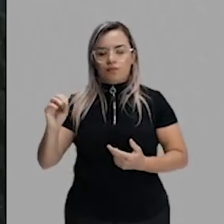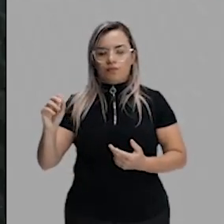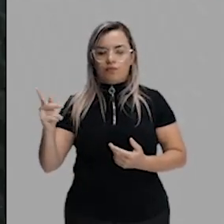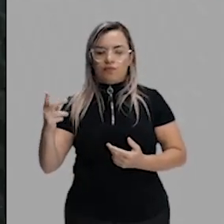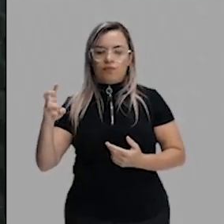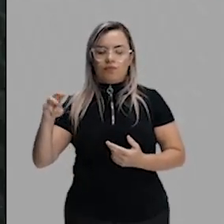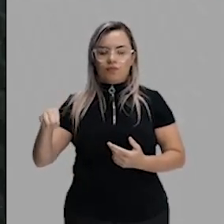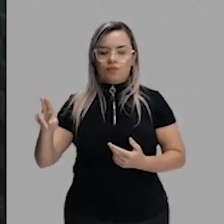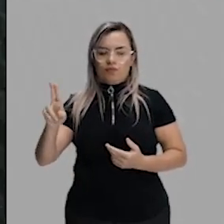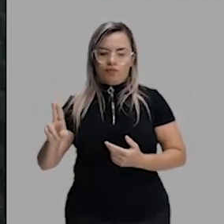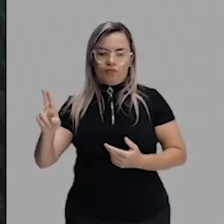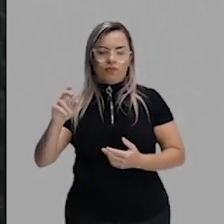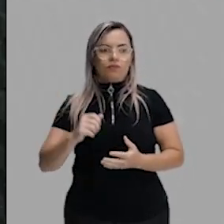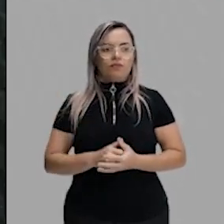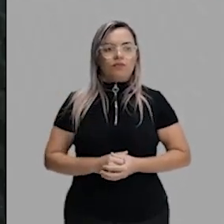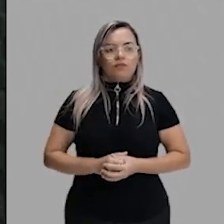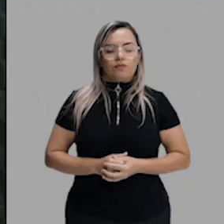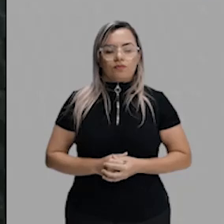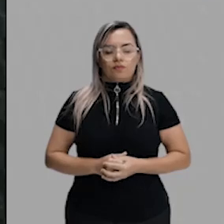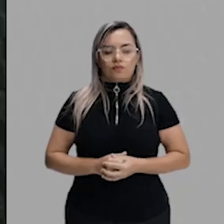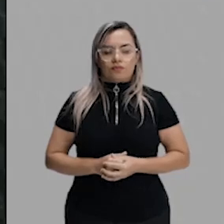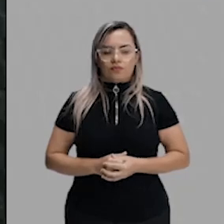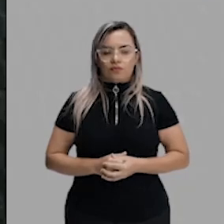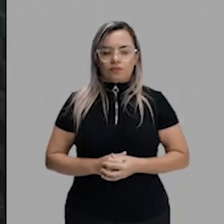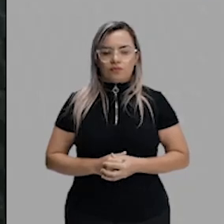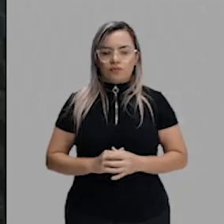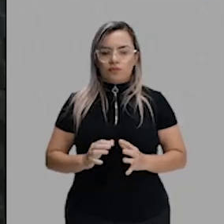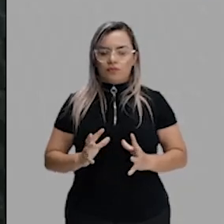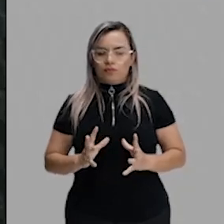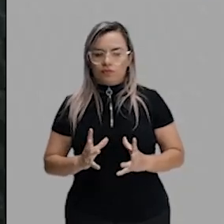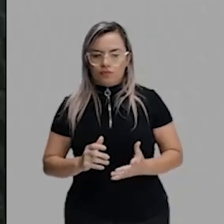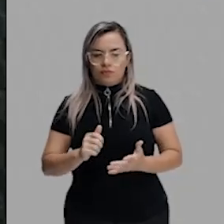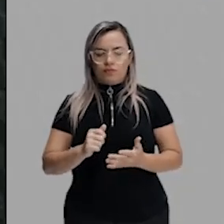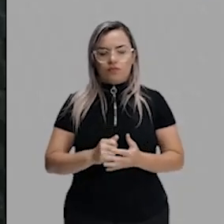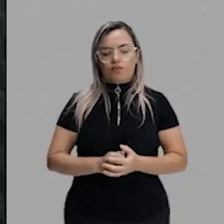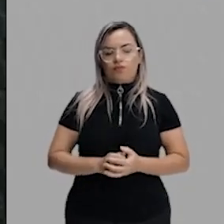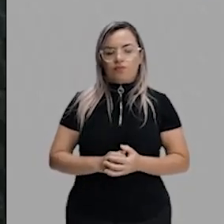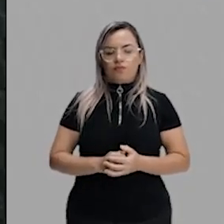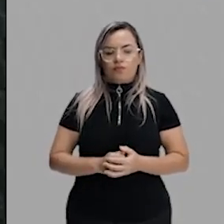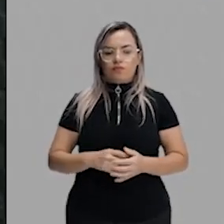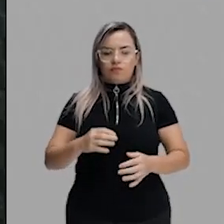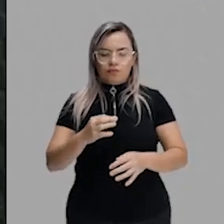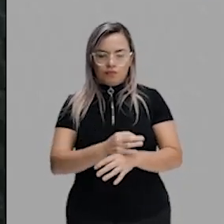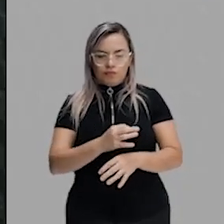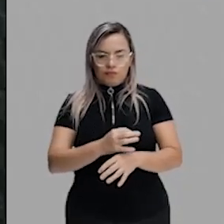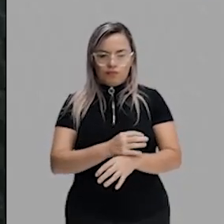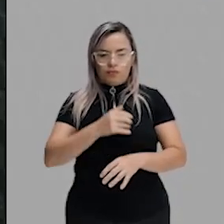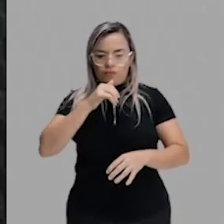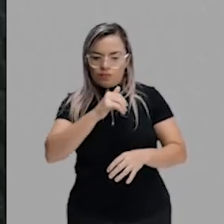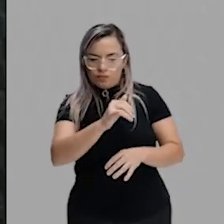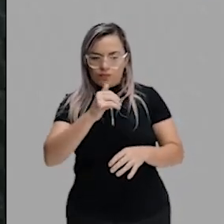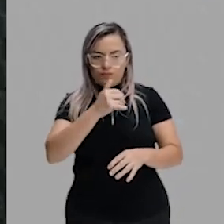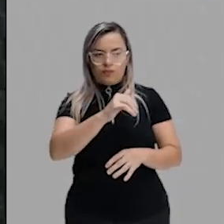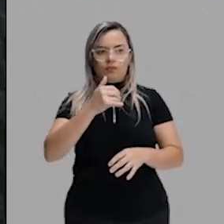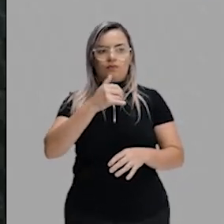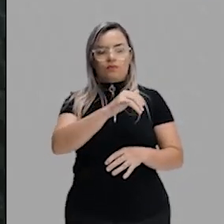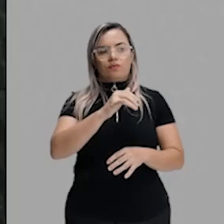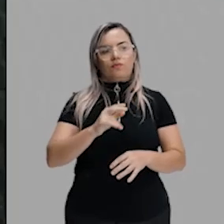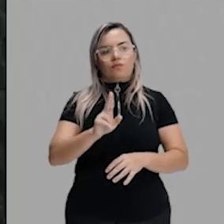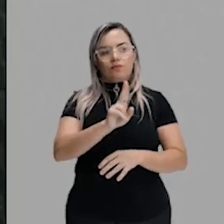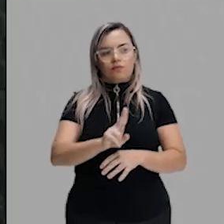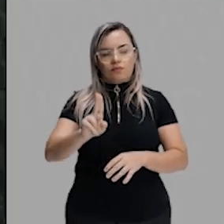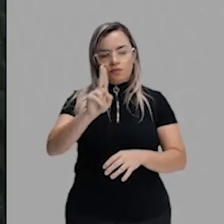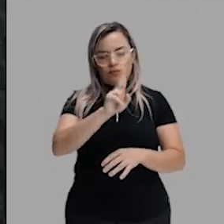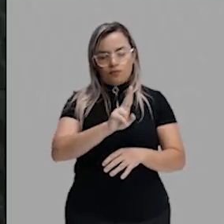o ohm, tá ok? Então, toda vez que se trata de corrente, de resistência elétrica, desculpa, trata-se da unidade no